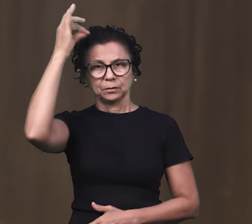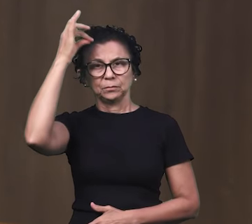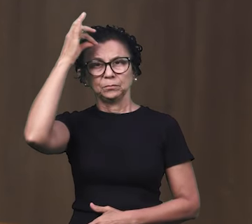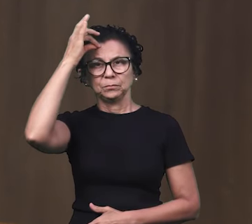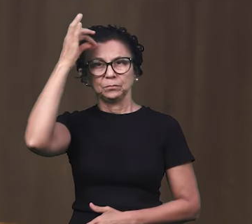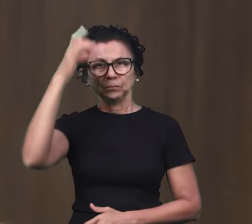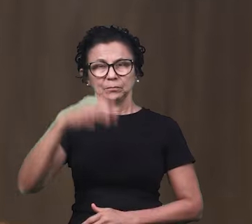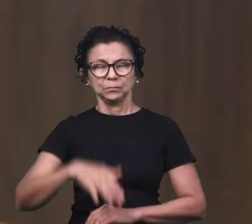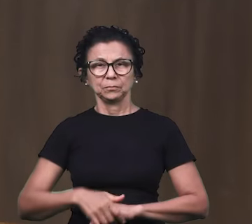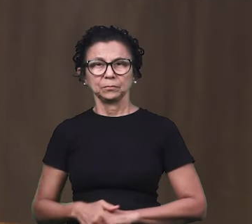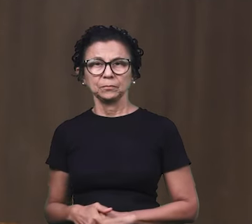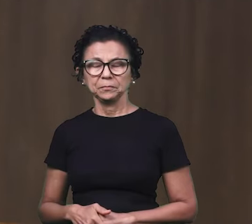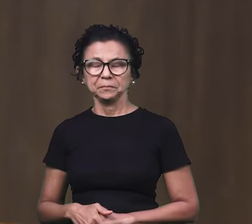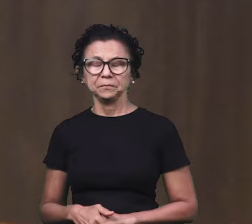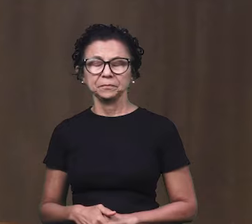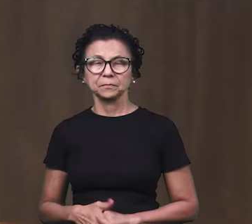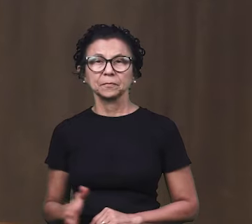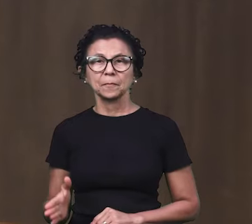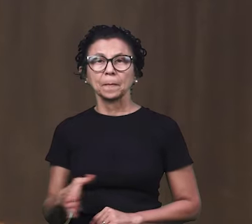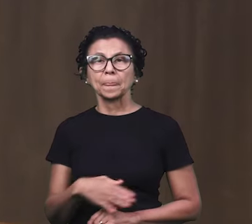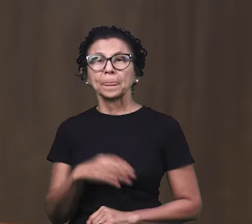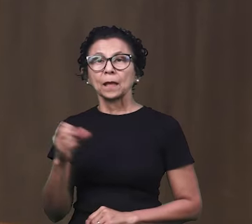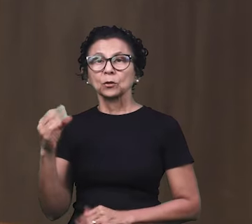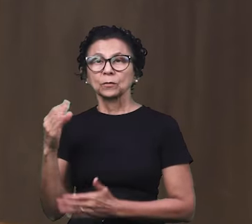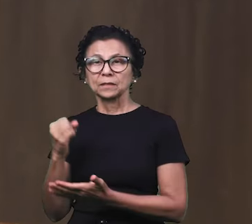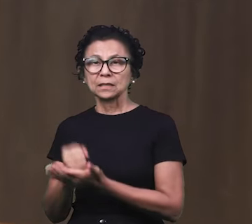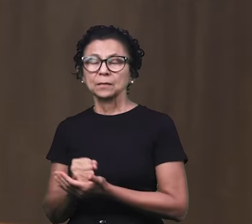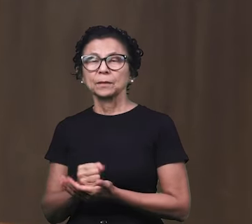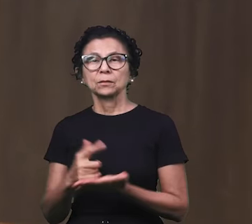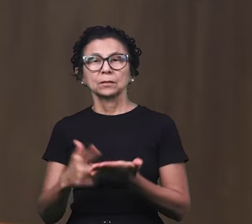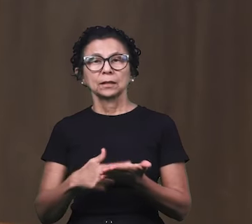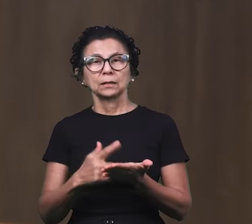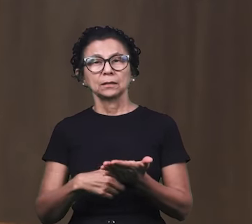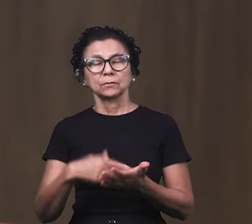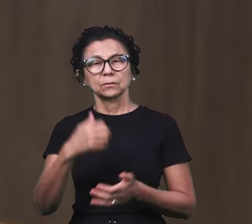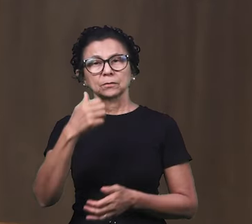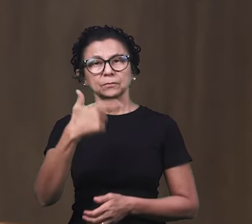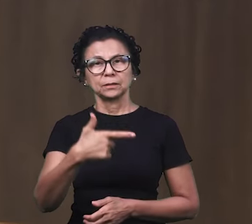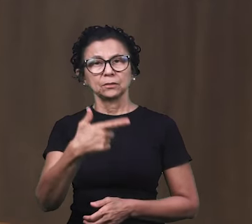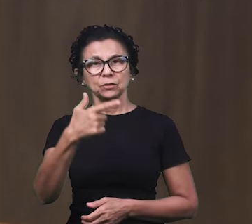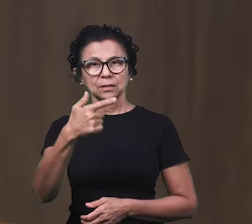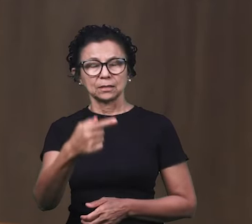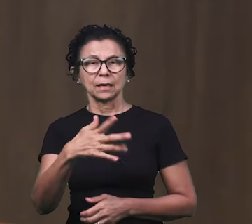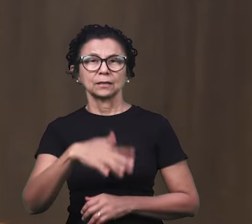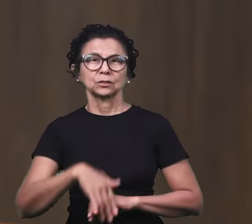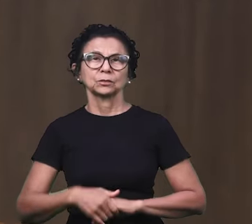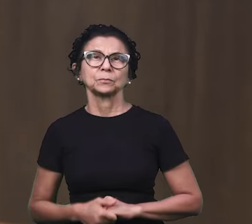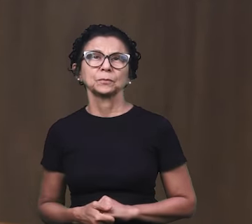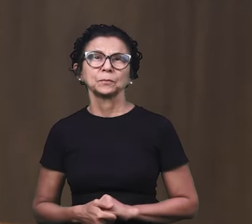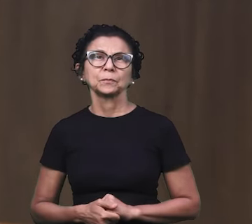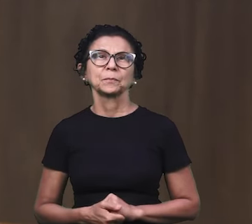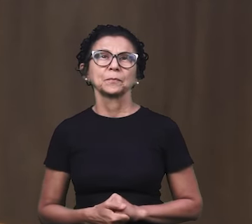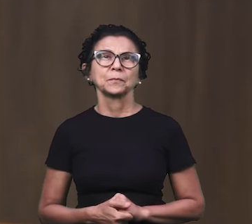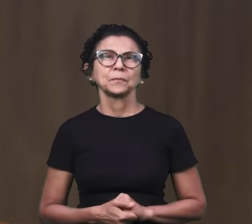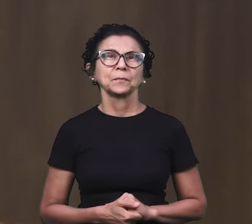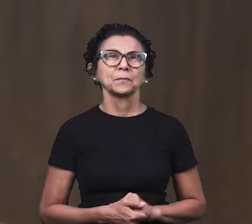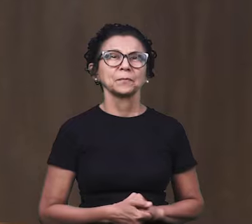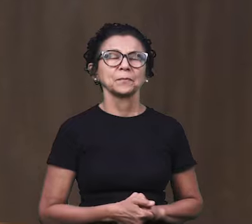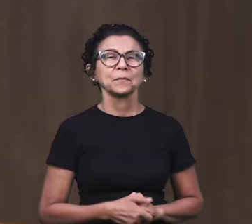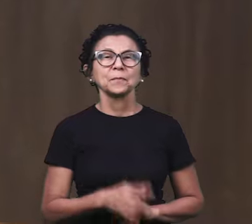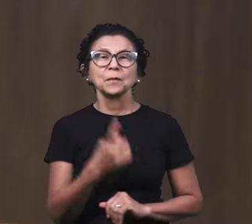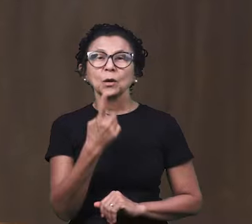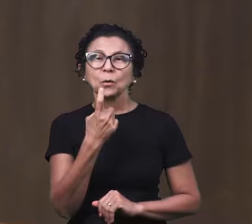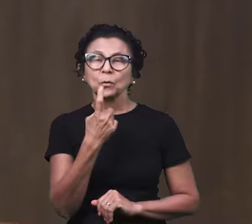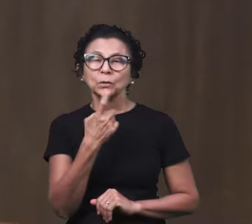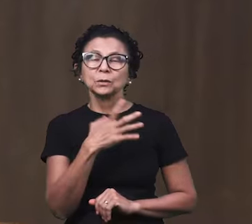27 livros. O único livro do Novo Testamento que não termina com amém é o livro de Atos dos